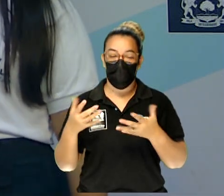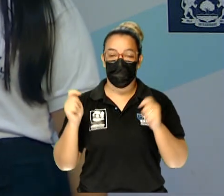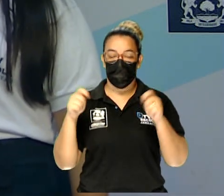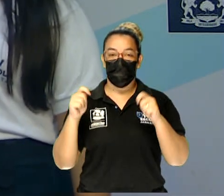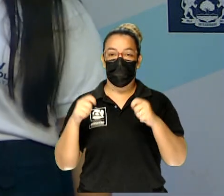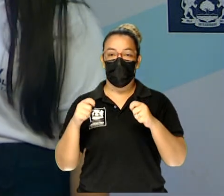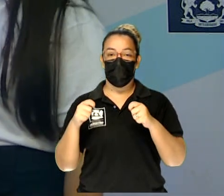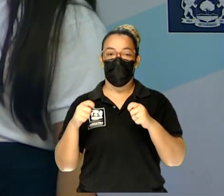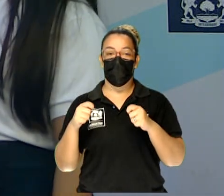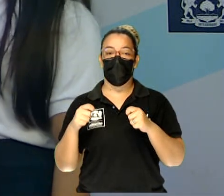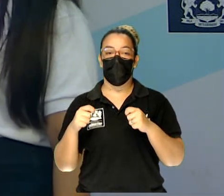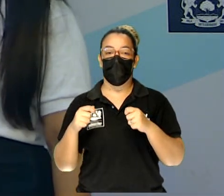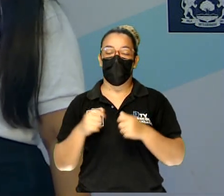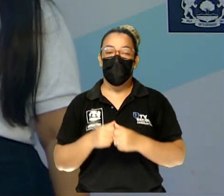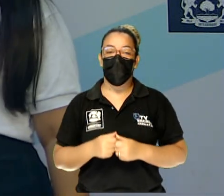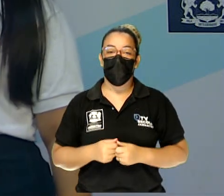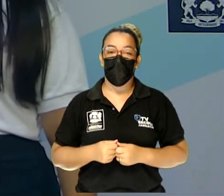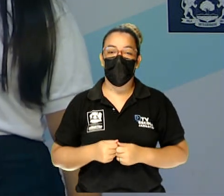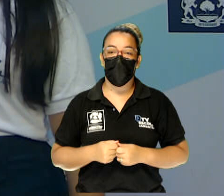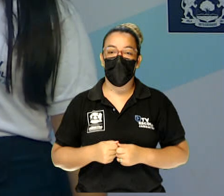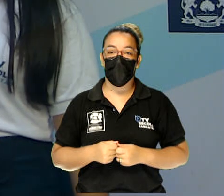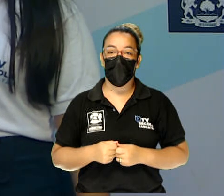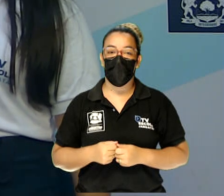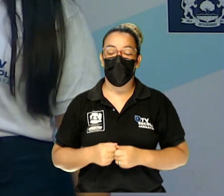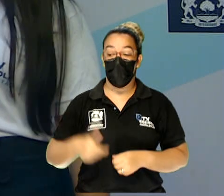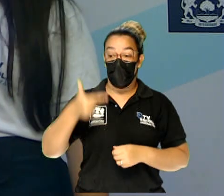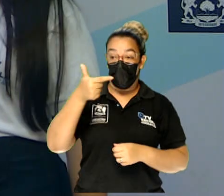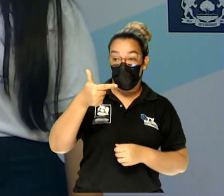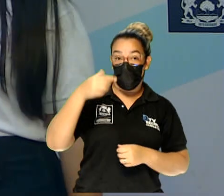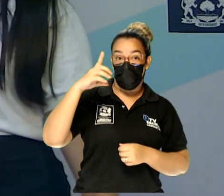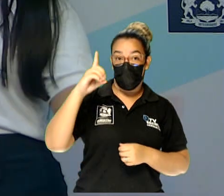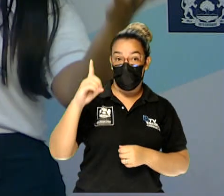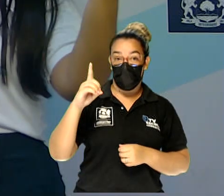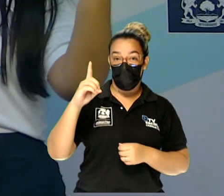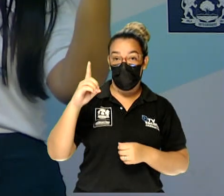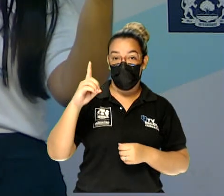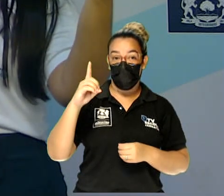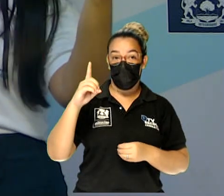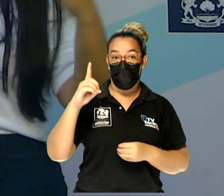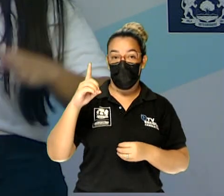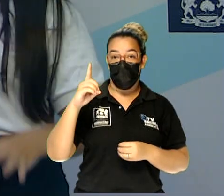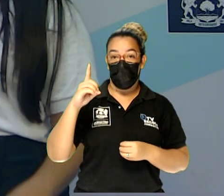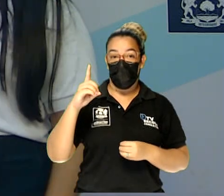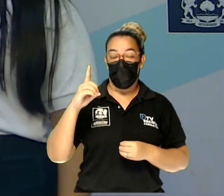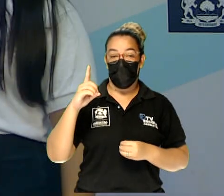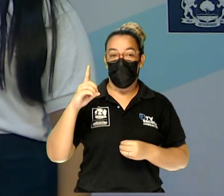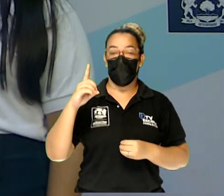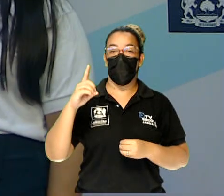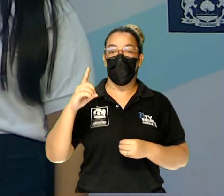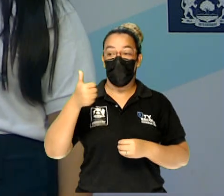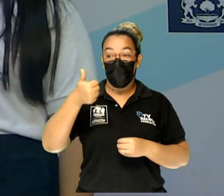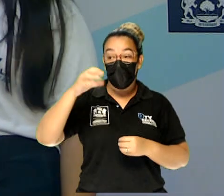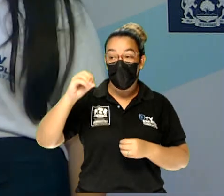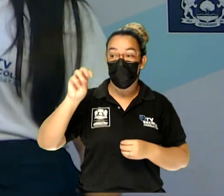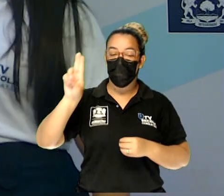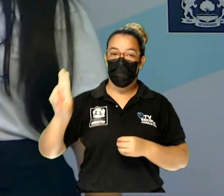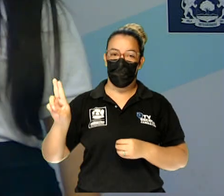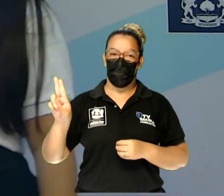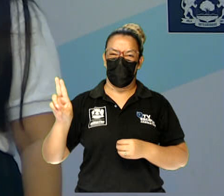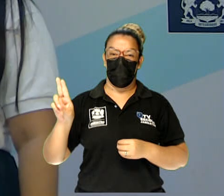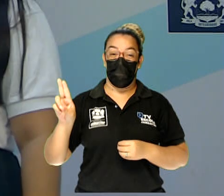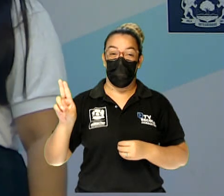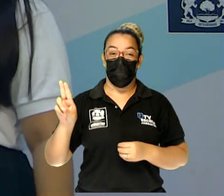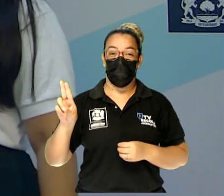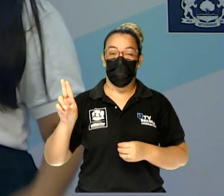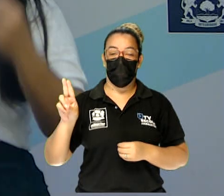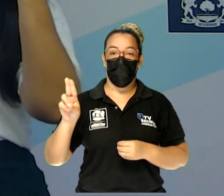centena. Novamente, aqui nós tínhamos duas dezenas, desagrupamos uma dezena em 10 unidades. E